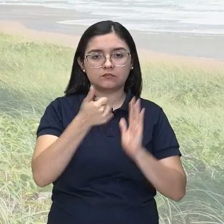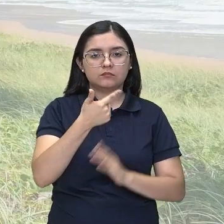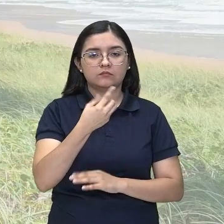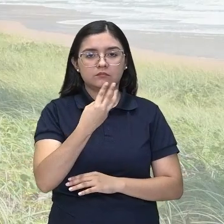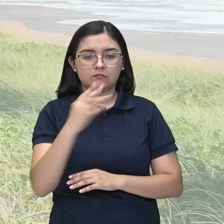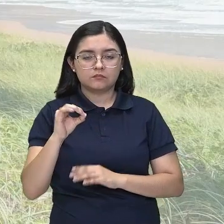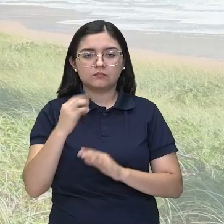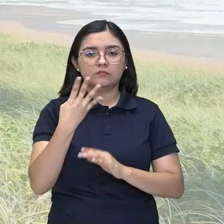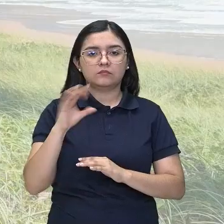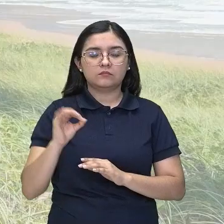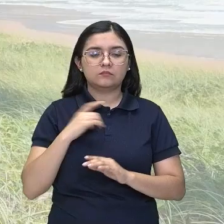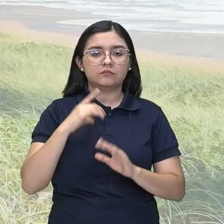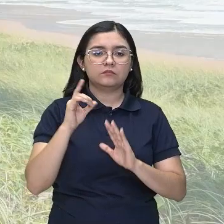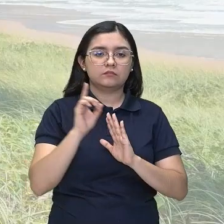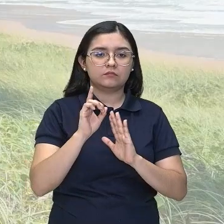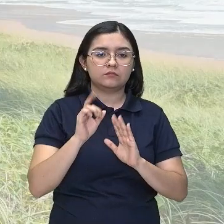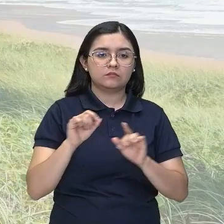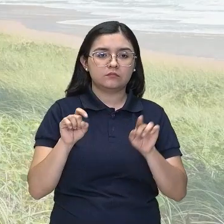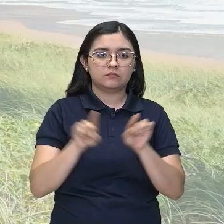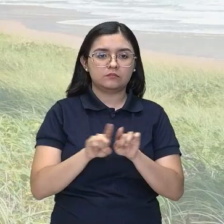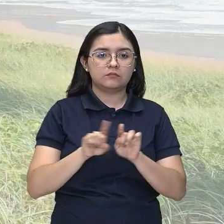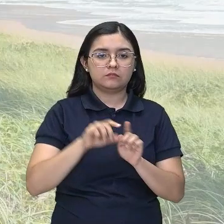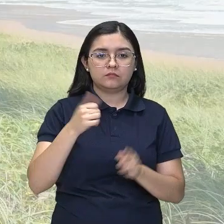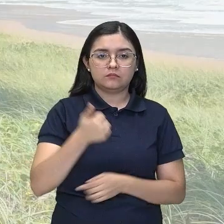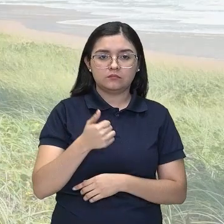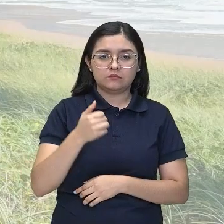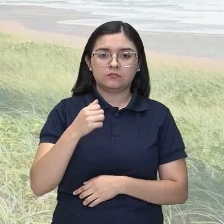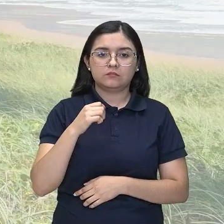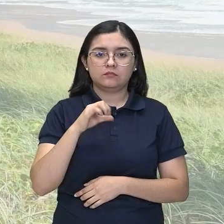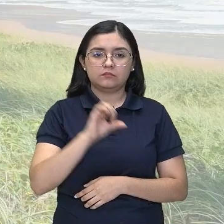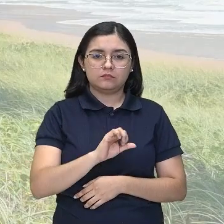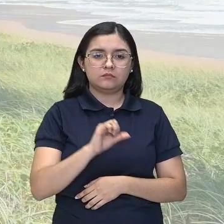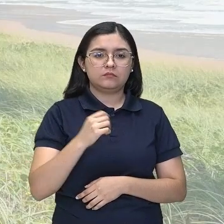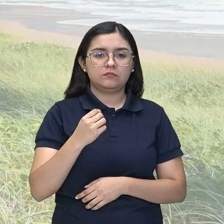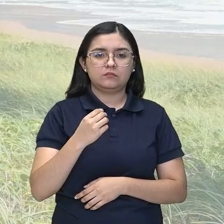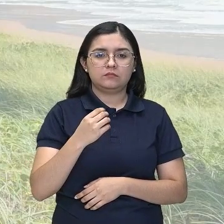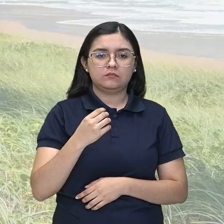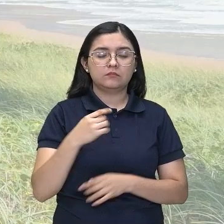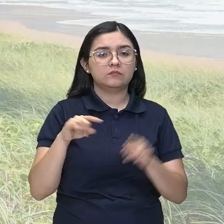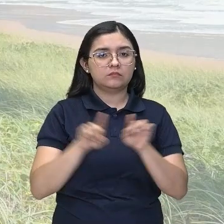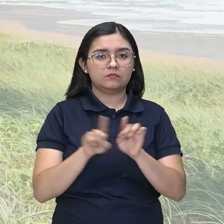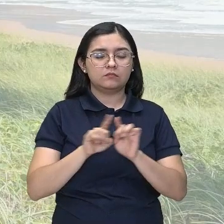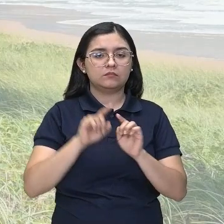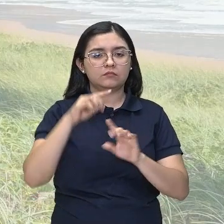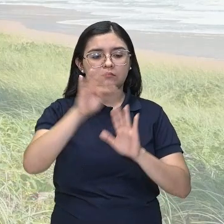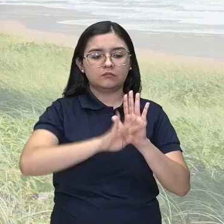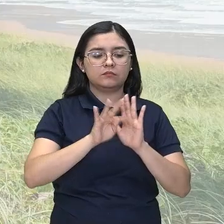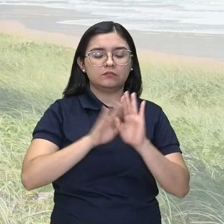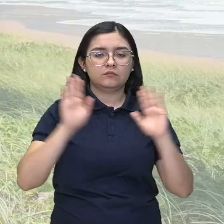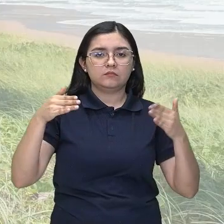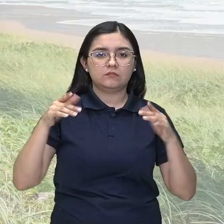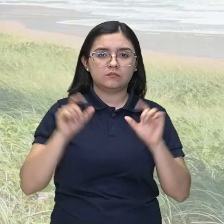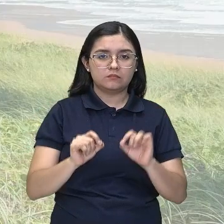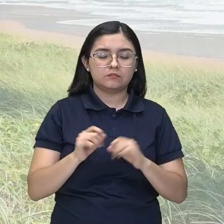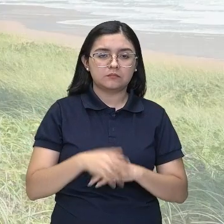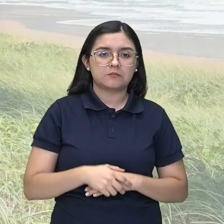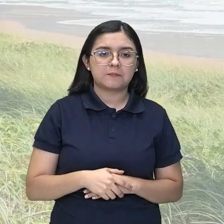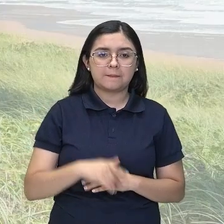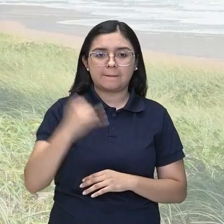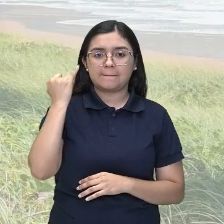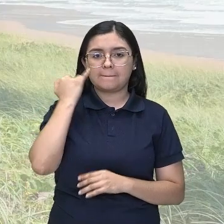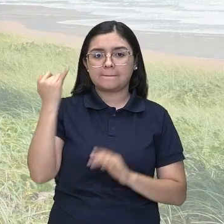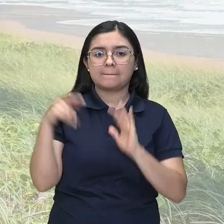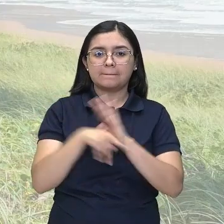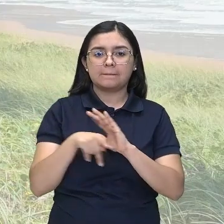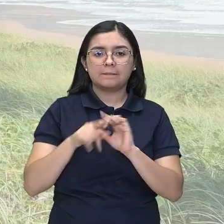século XIX, ou seja, 1830, 1840, surgirão textos que buscarão pensar um pouco sobre essa ideia do